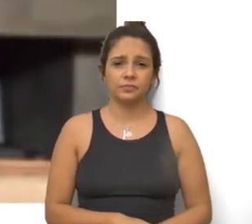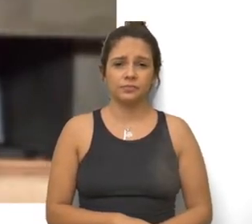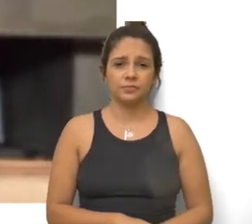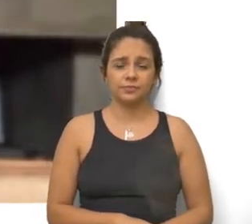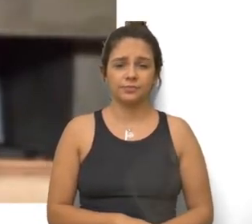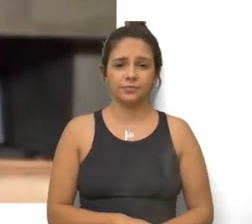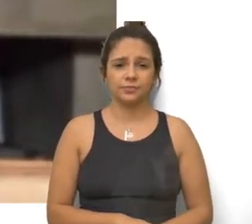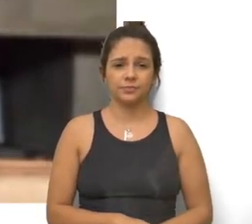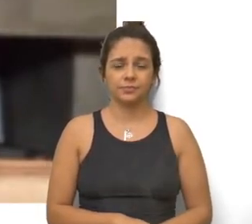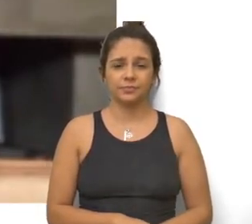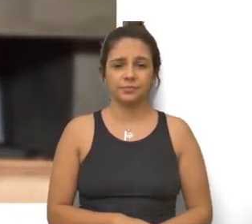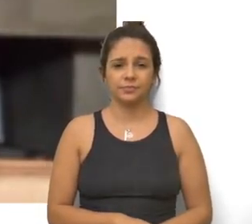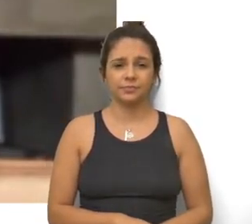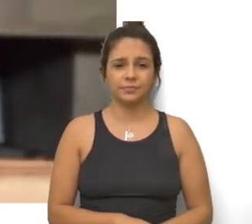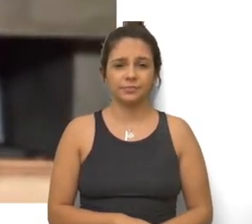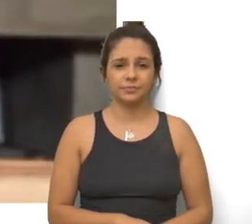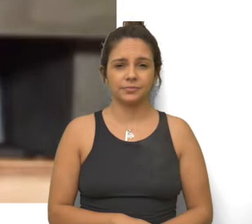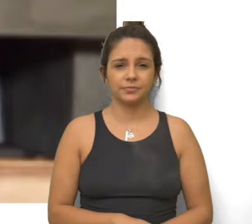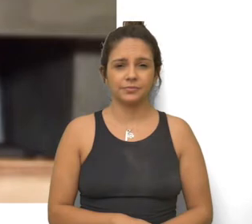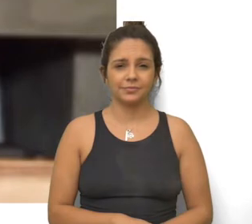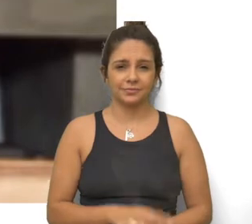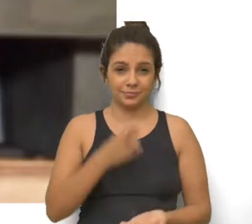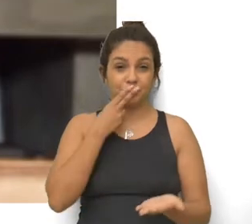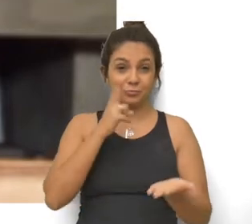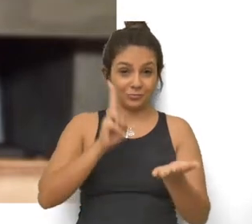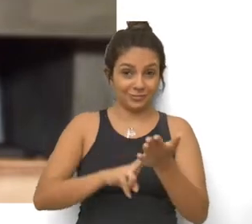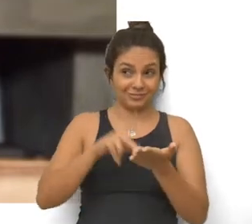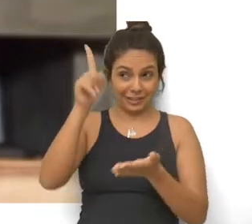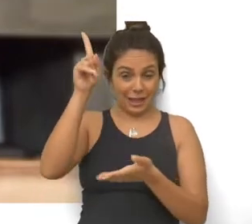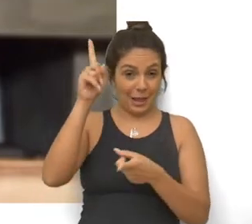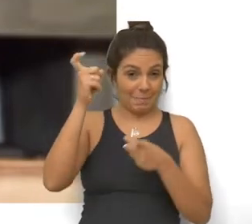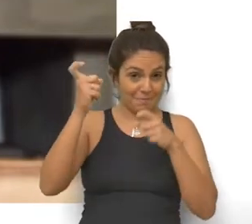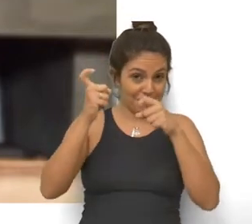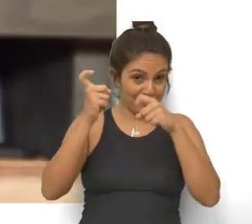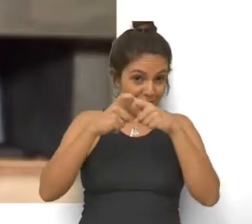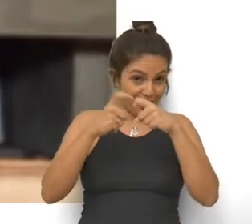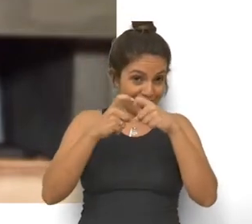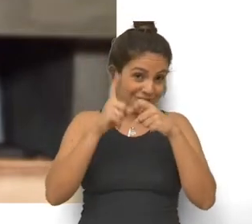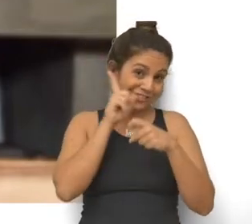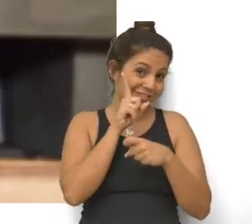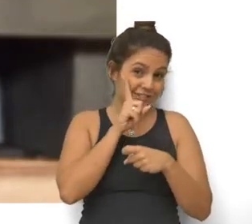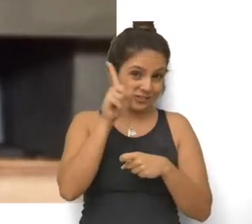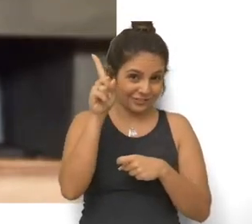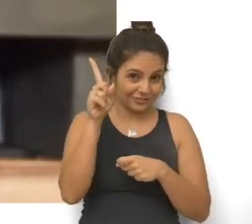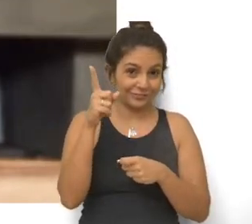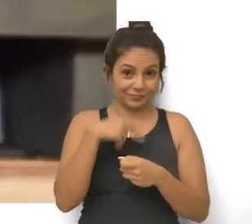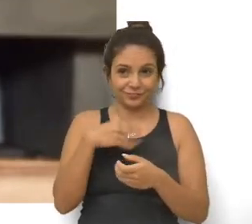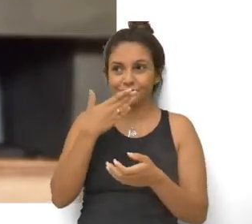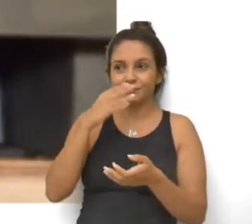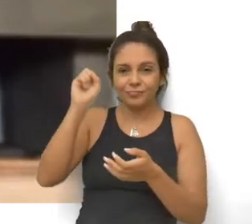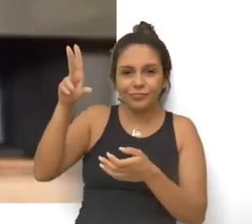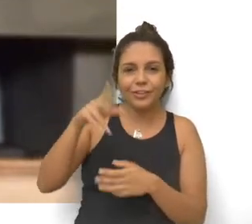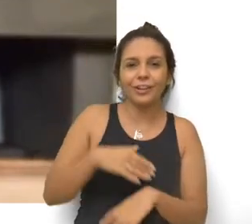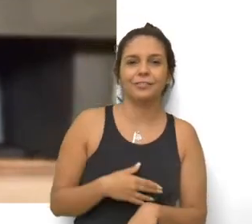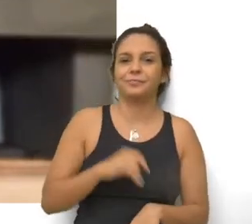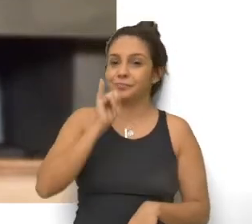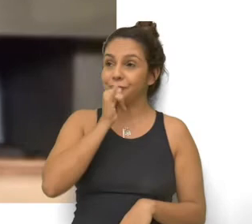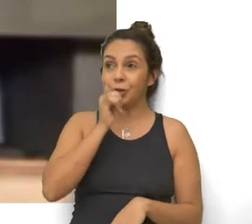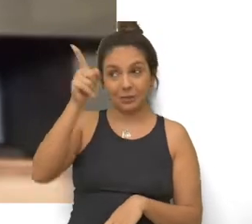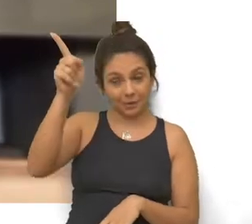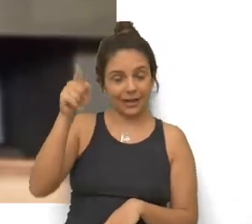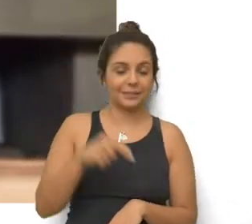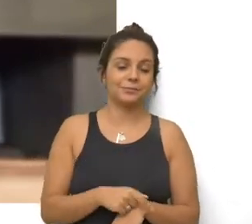Querida doutora Anne, os brasileiros são tão